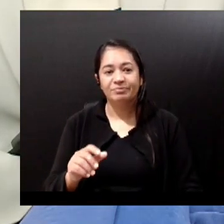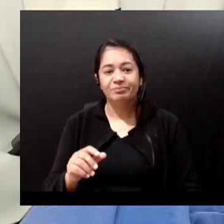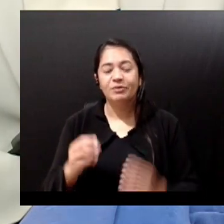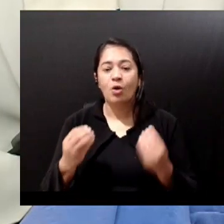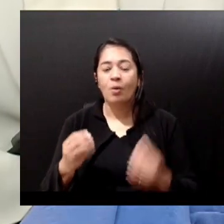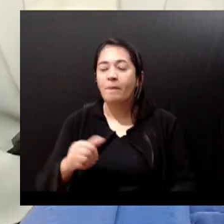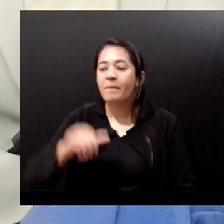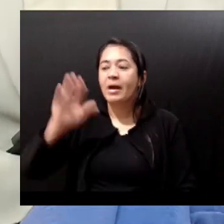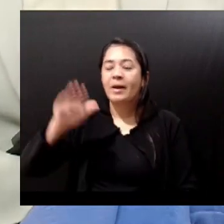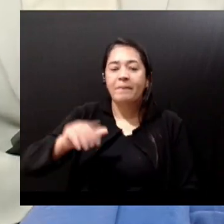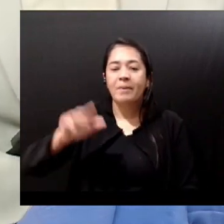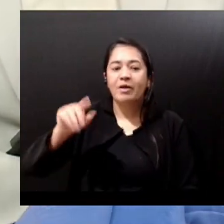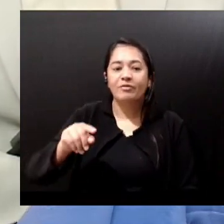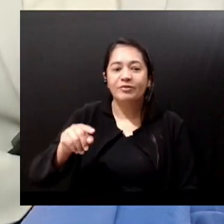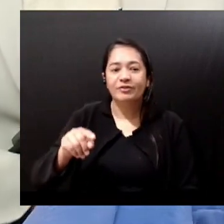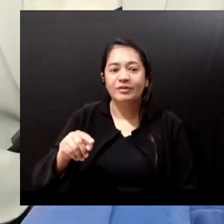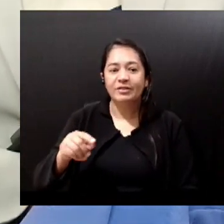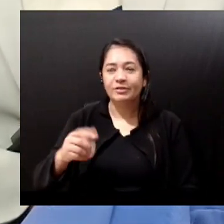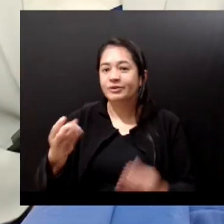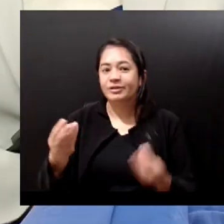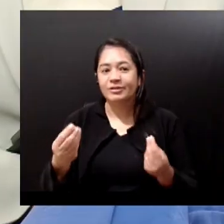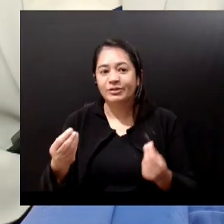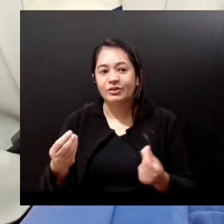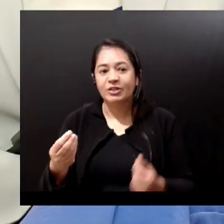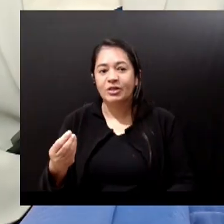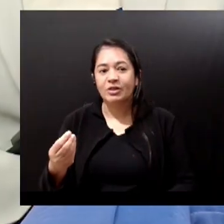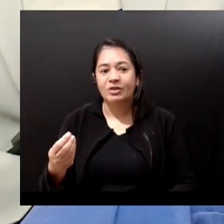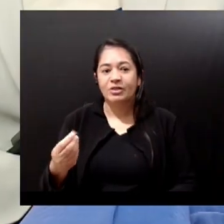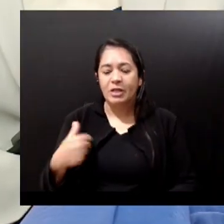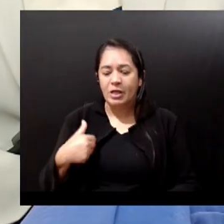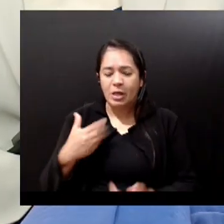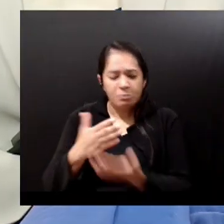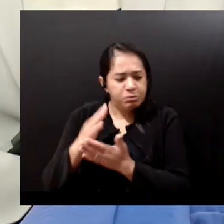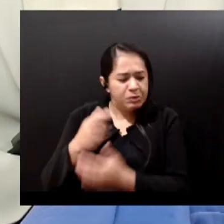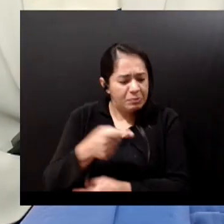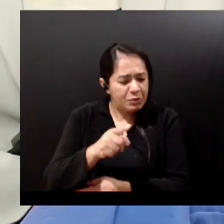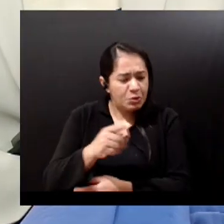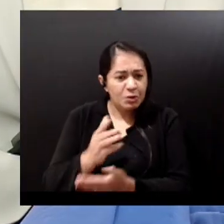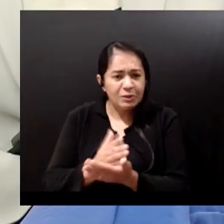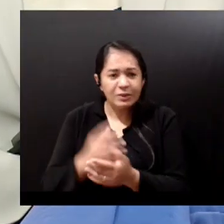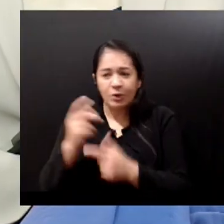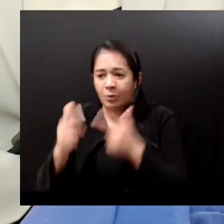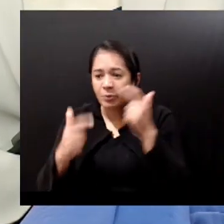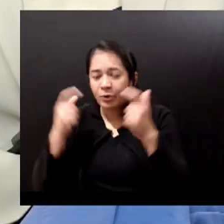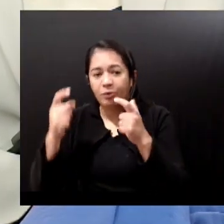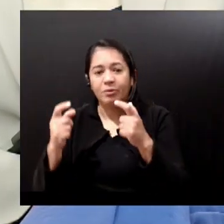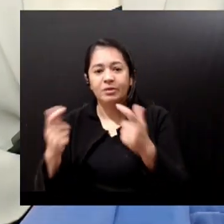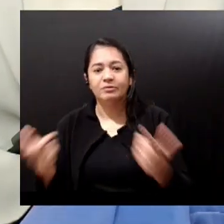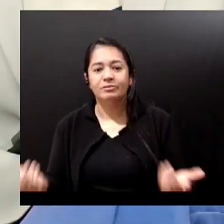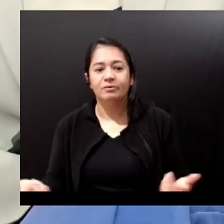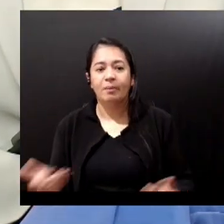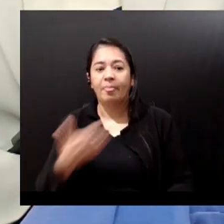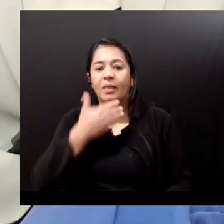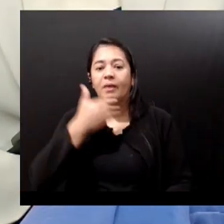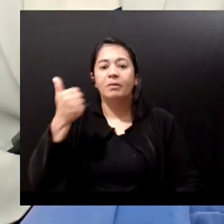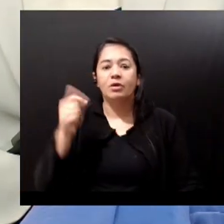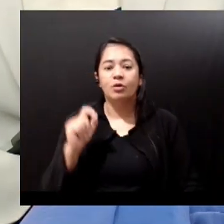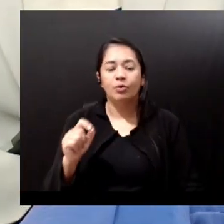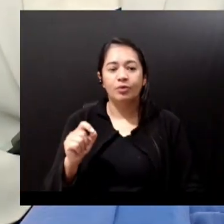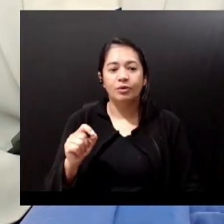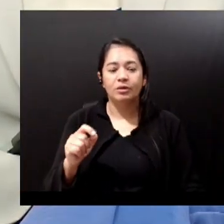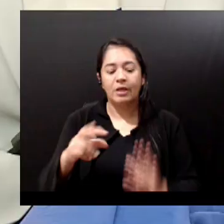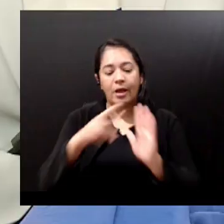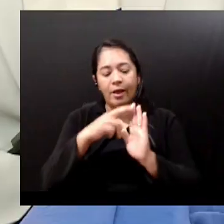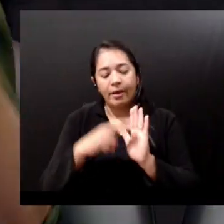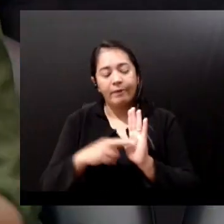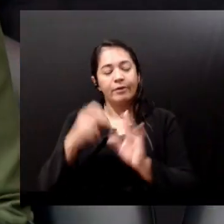ali no sentido de obsessivo mesmo, estou atrapalhando o outro, estou preocupado com o ambiente, vai ser melhor no sentido da regra social. Uhum.